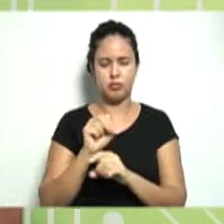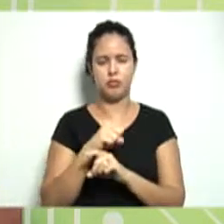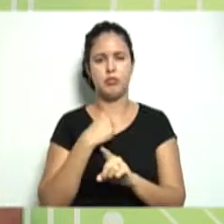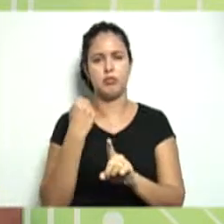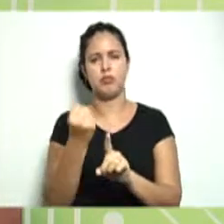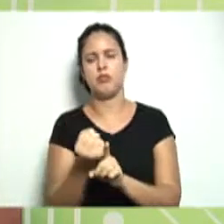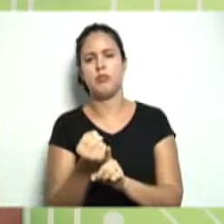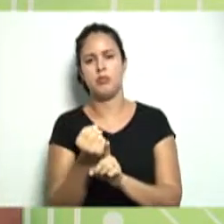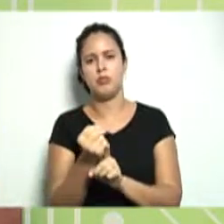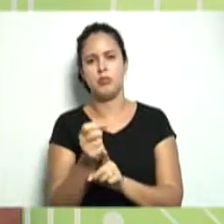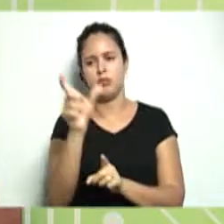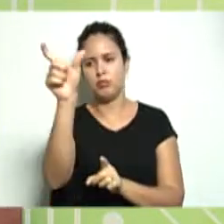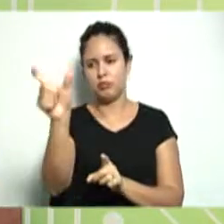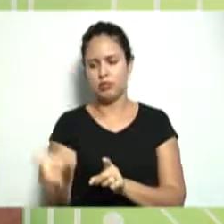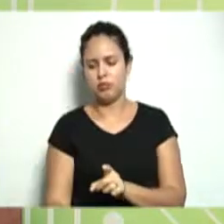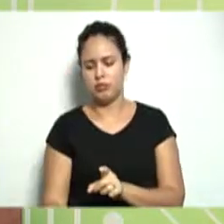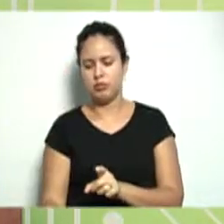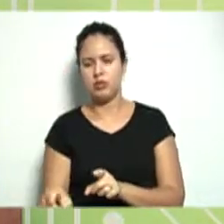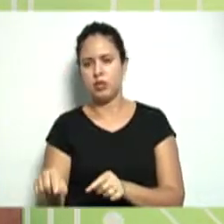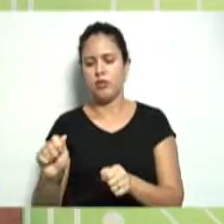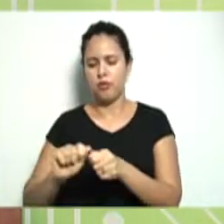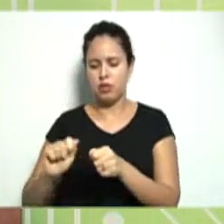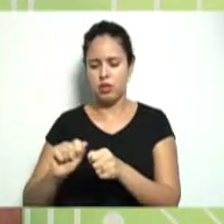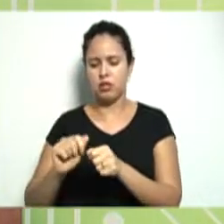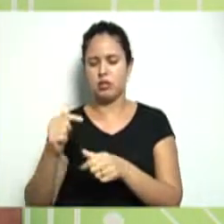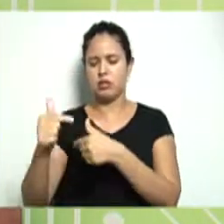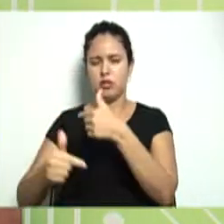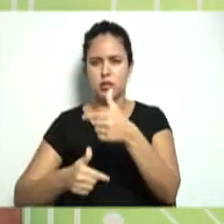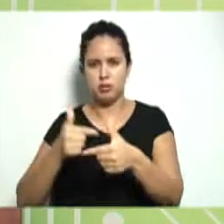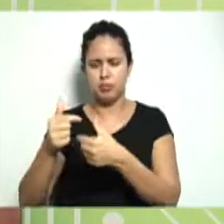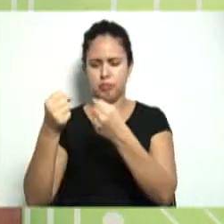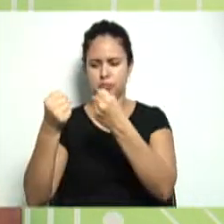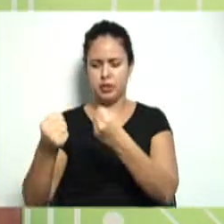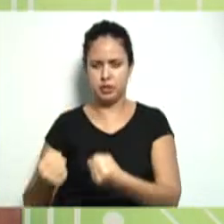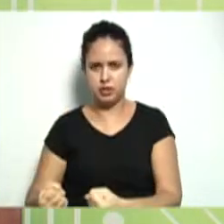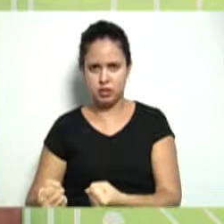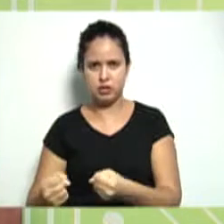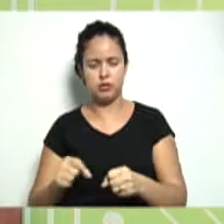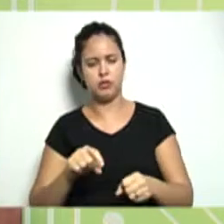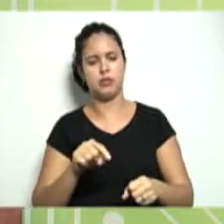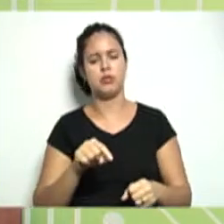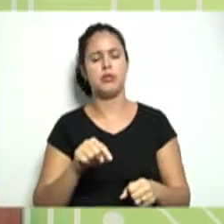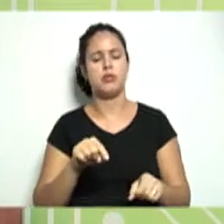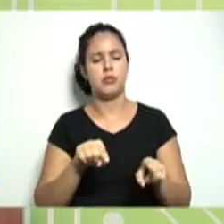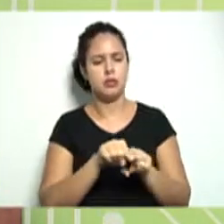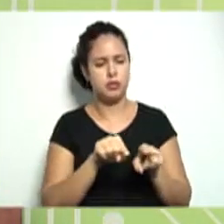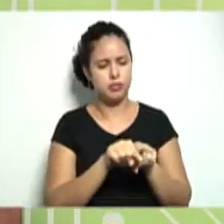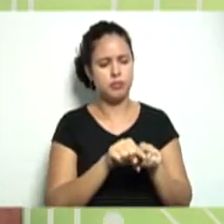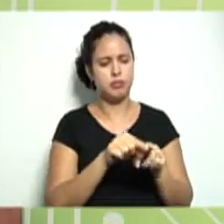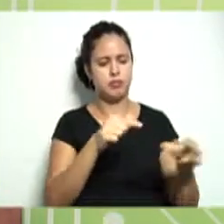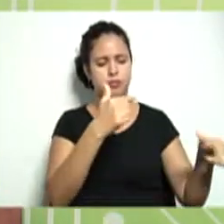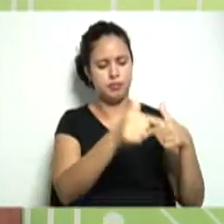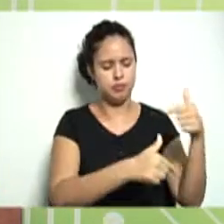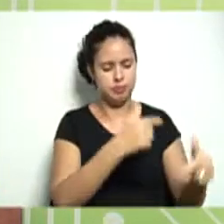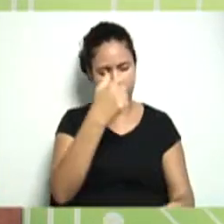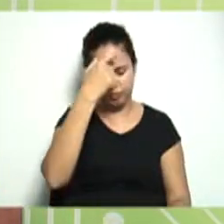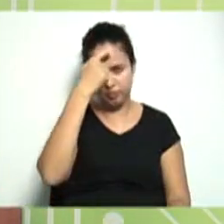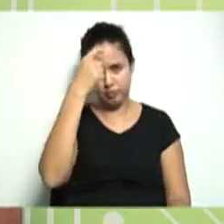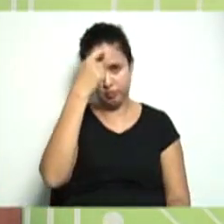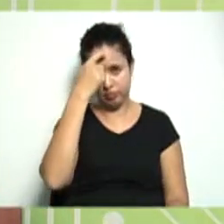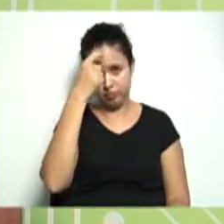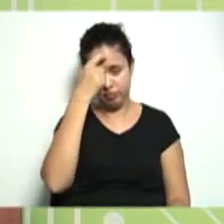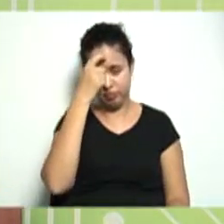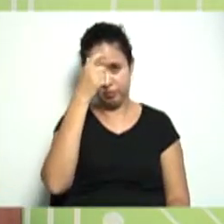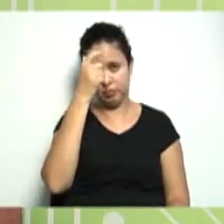aqueles que realizam o trabalho árduo, o trabalho pesado, e aqueles que realizam o trabalho intelectual,